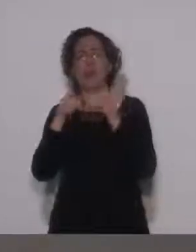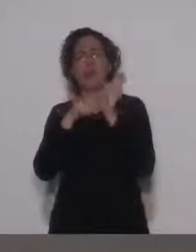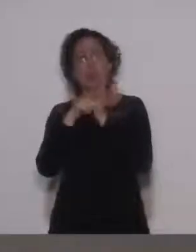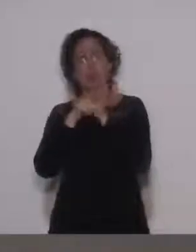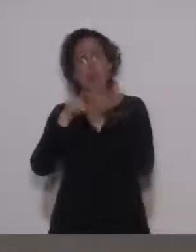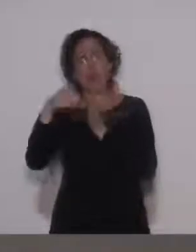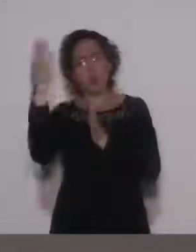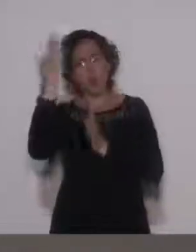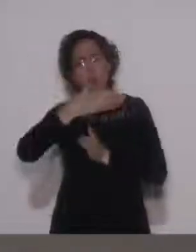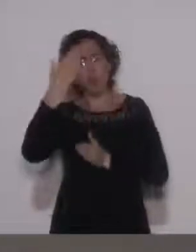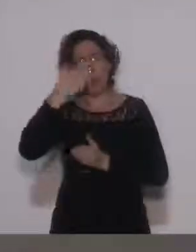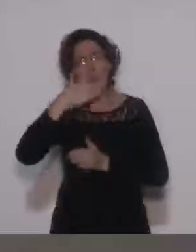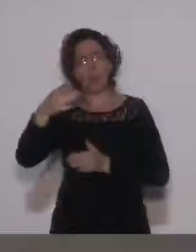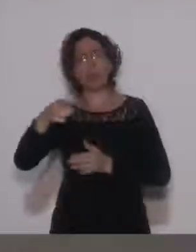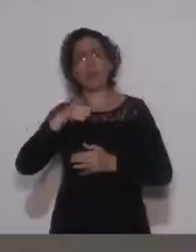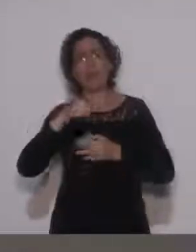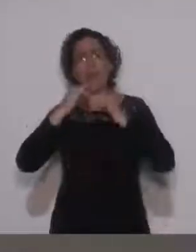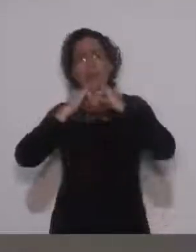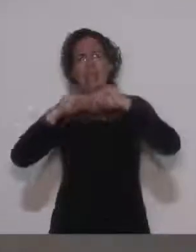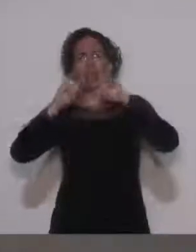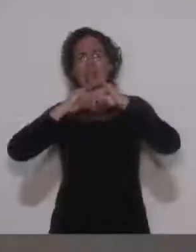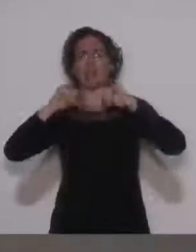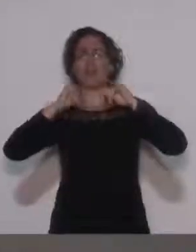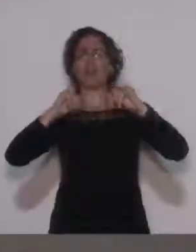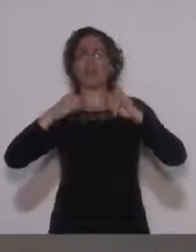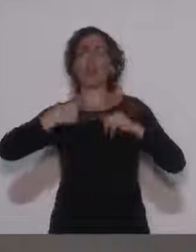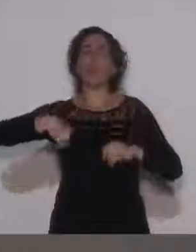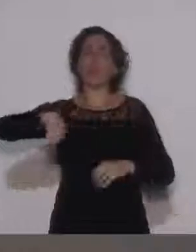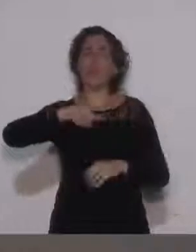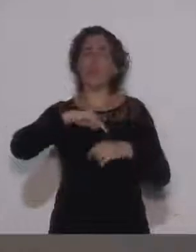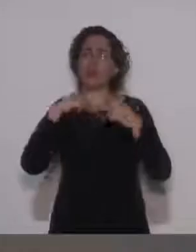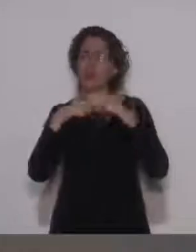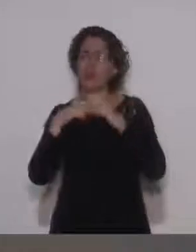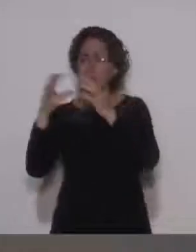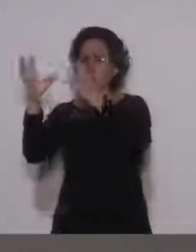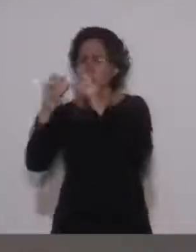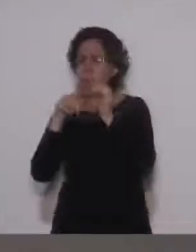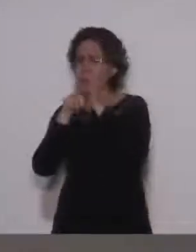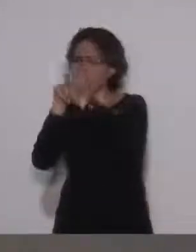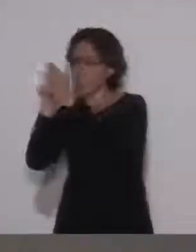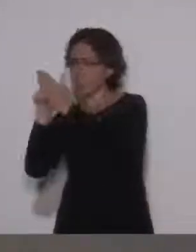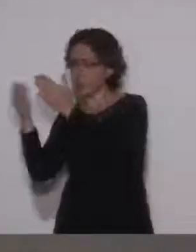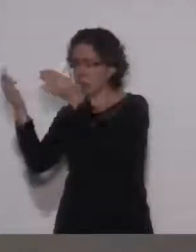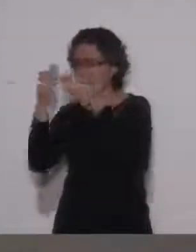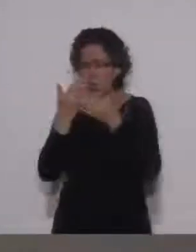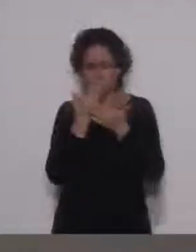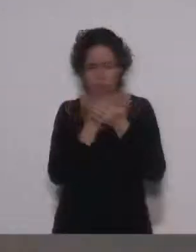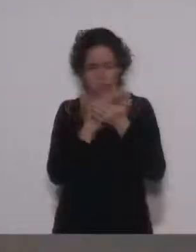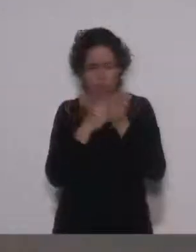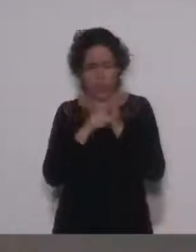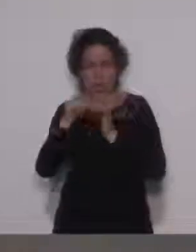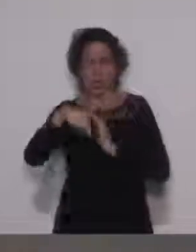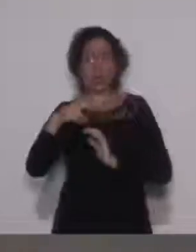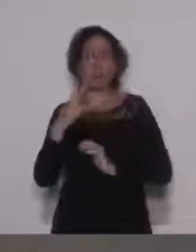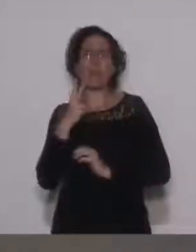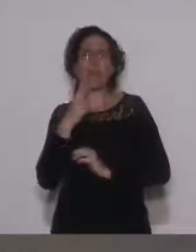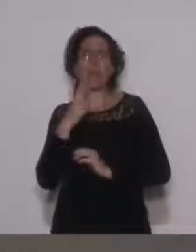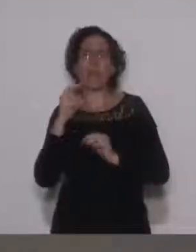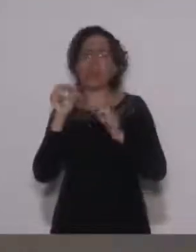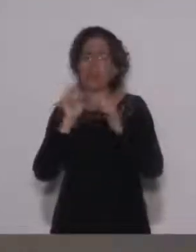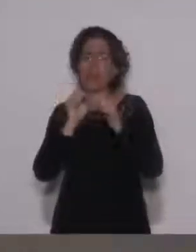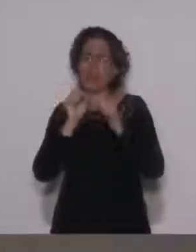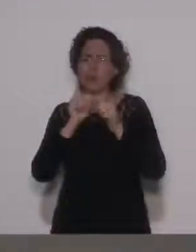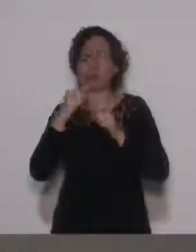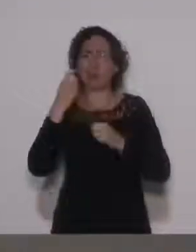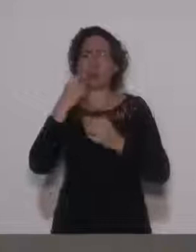quase que infinitos, tem muita informação. O segredo é a gente pegar esses dados, trazer para a nossa realidade aqui da cidade, fazer política